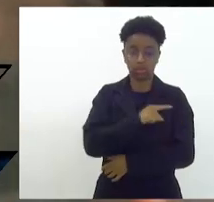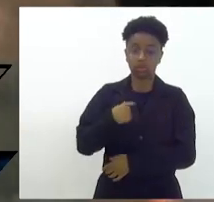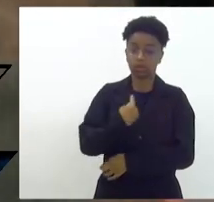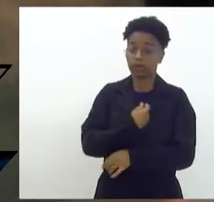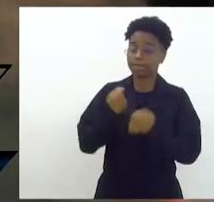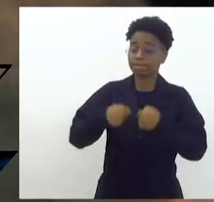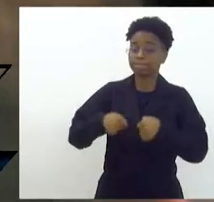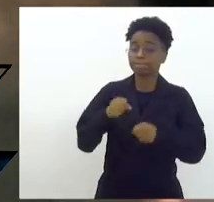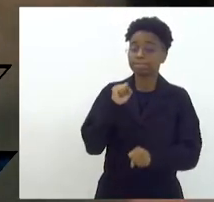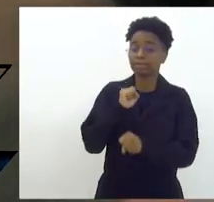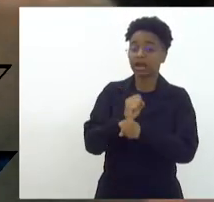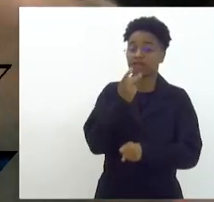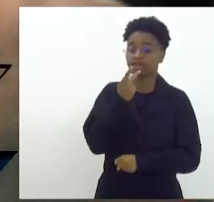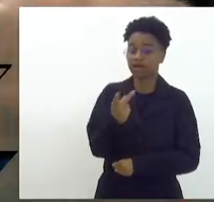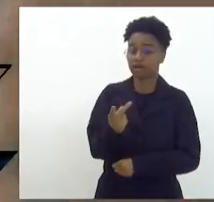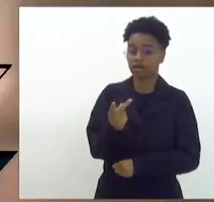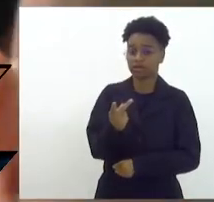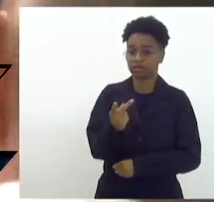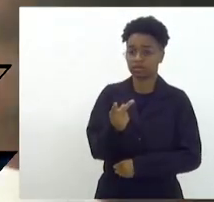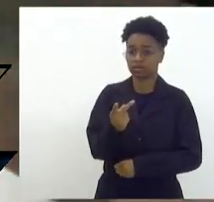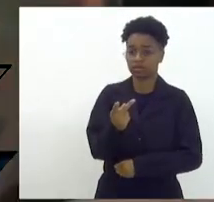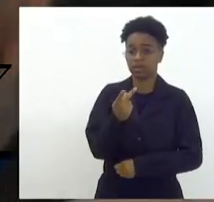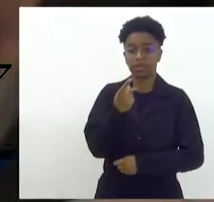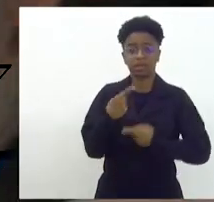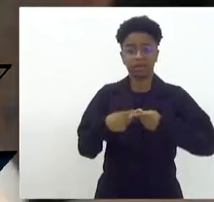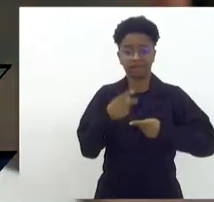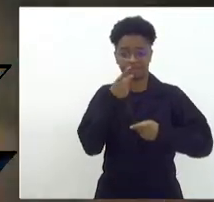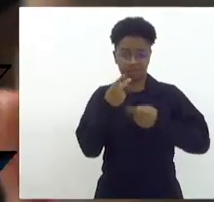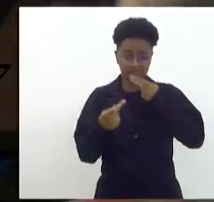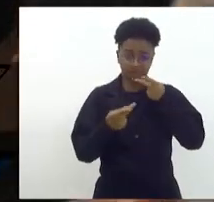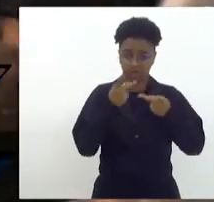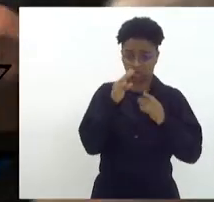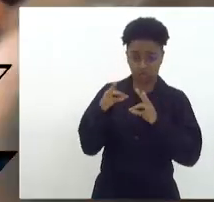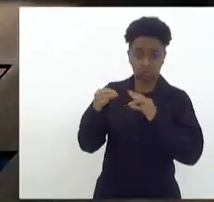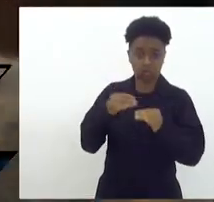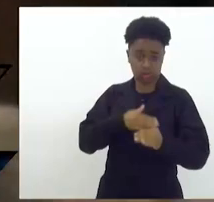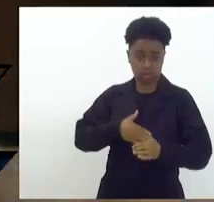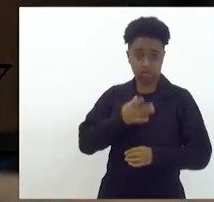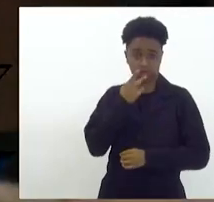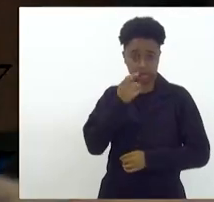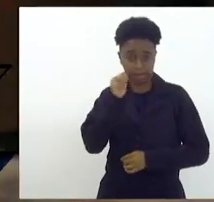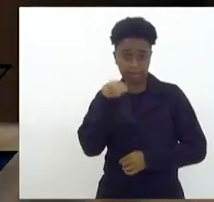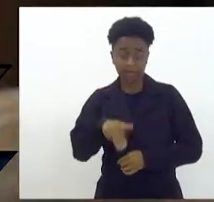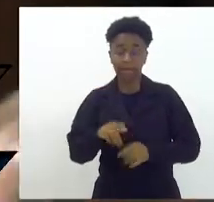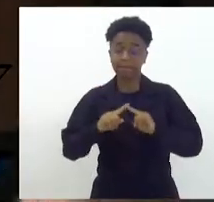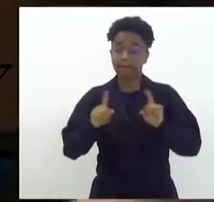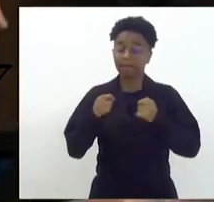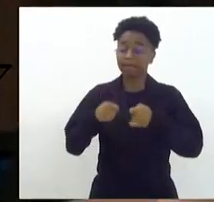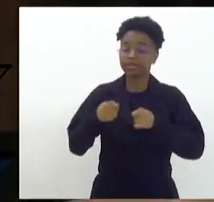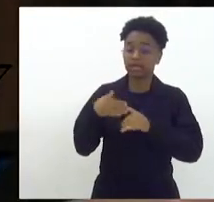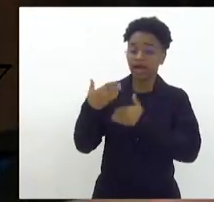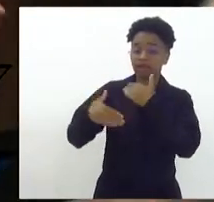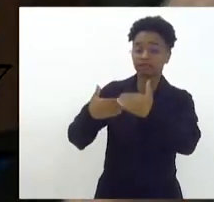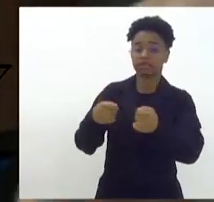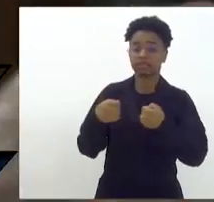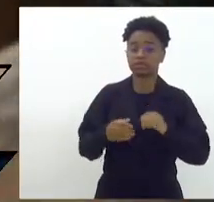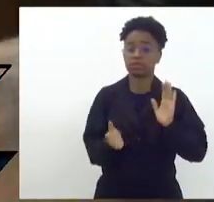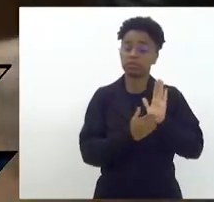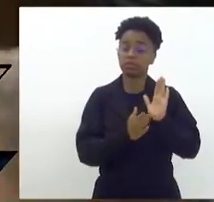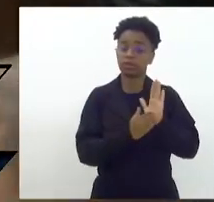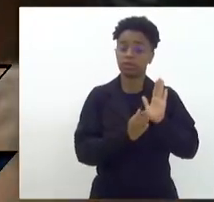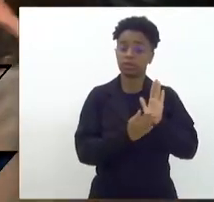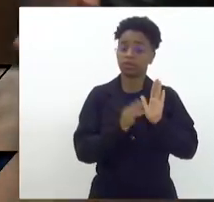parar de falar que falar que todo mundo fala bem gosta e vamos avançar vamos propor logo